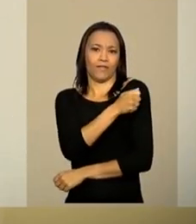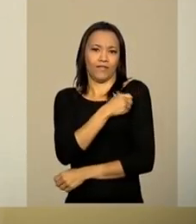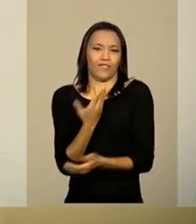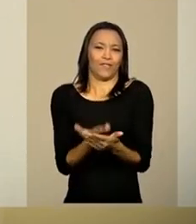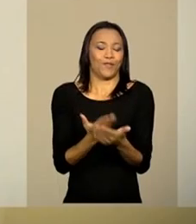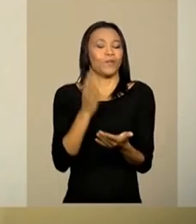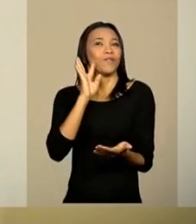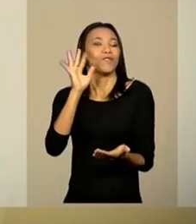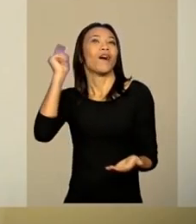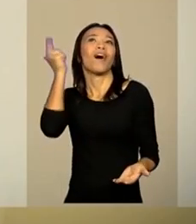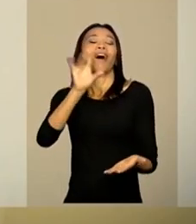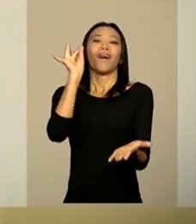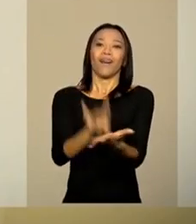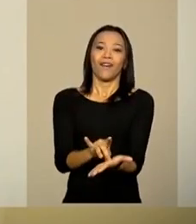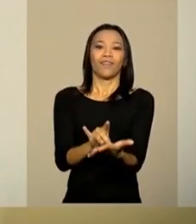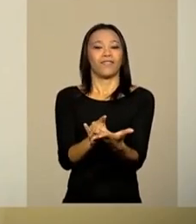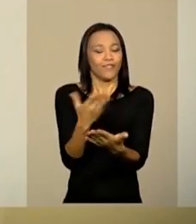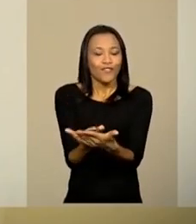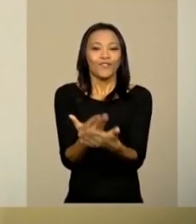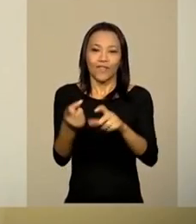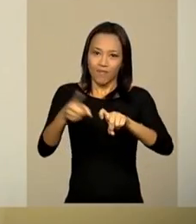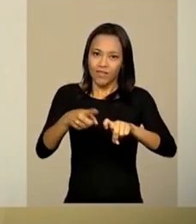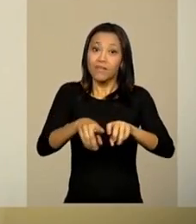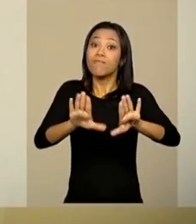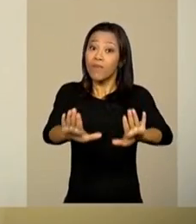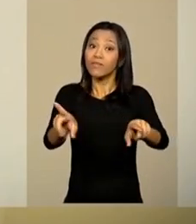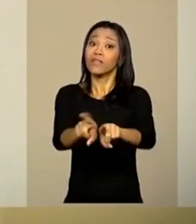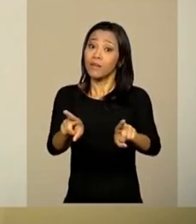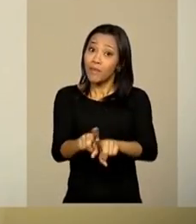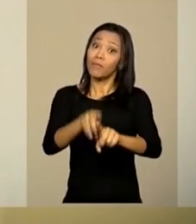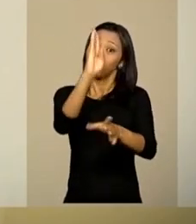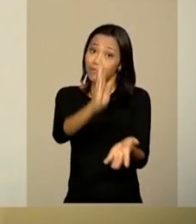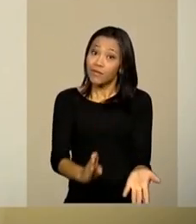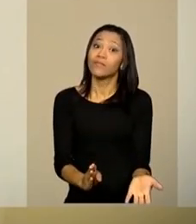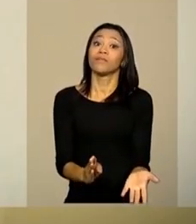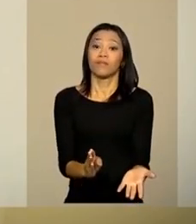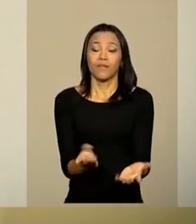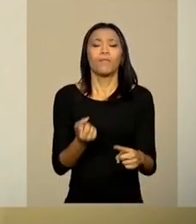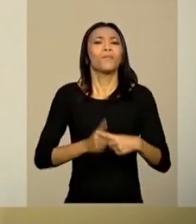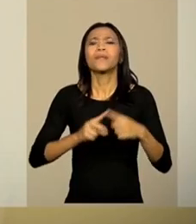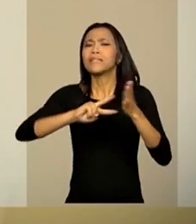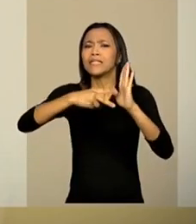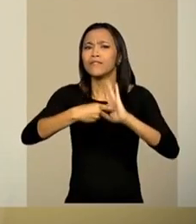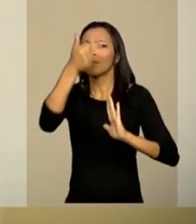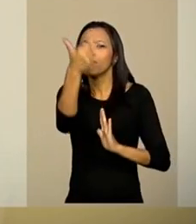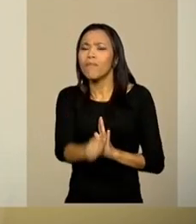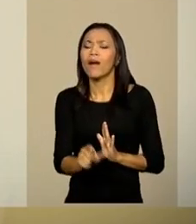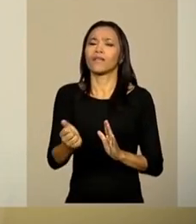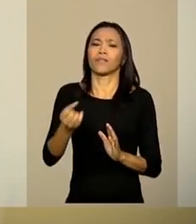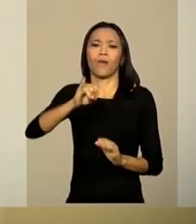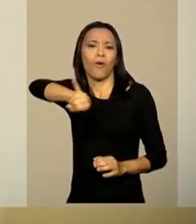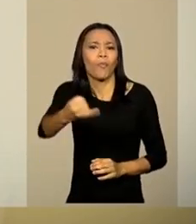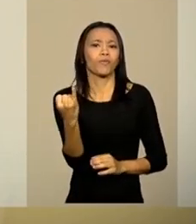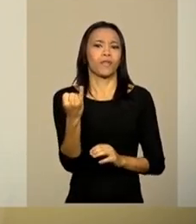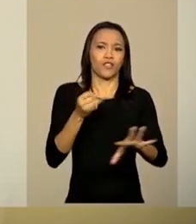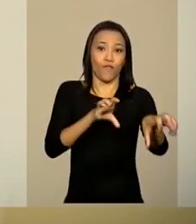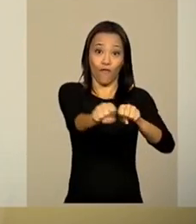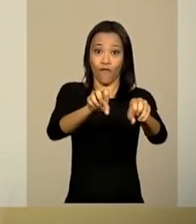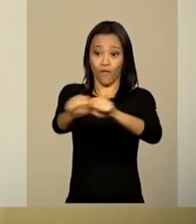realizam o sonho de estudar medicina, mas também para o país, porque significa mais oportunidades para a